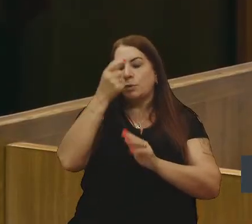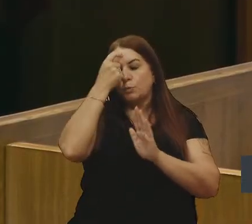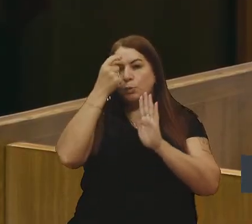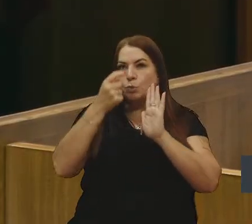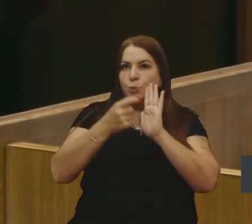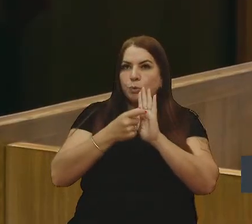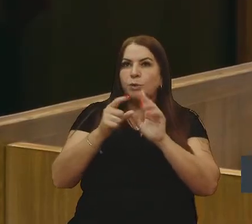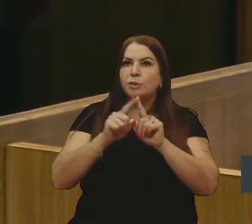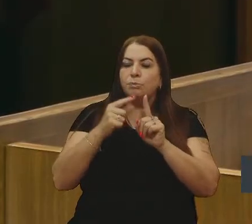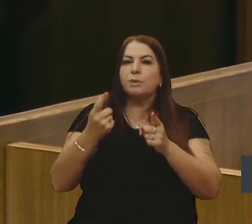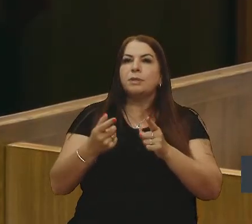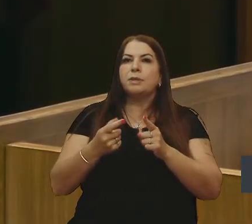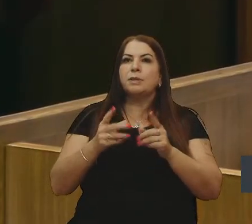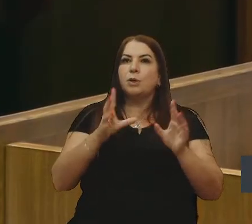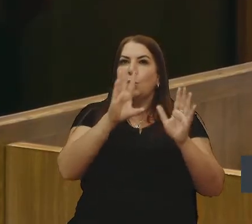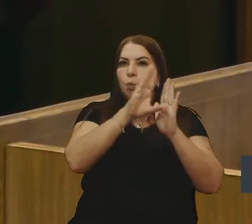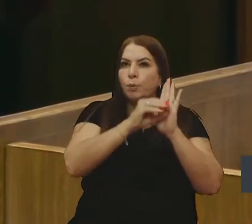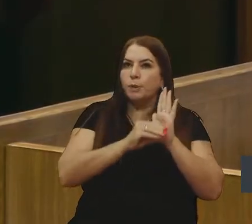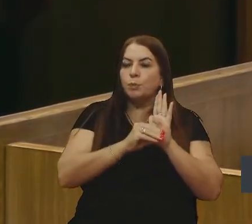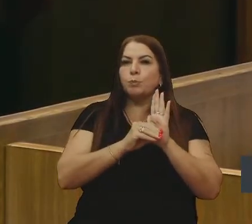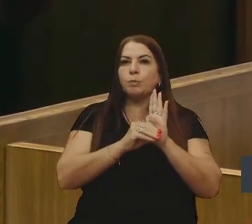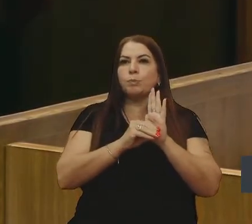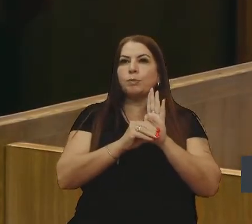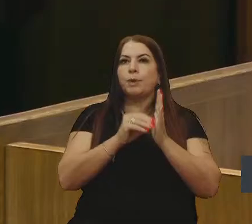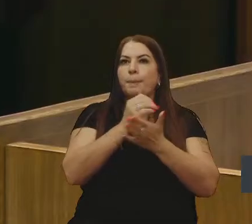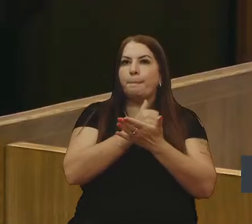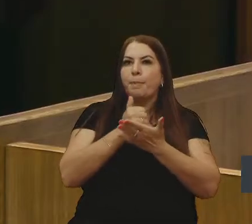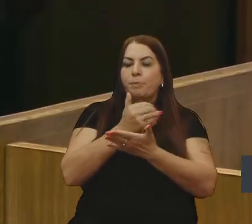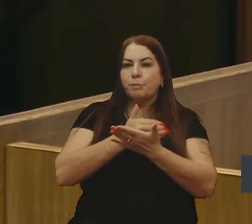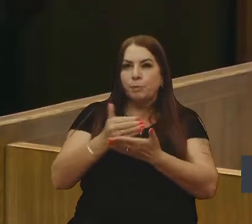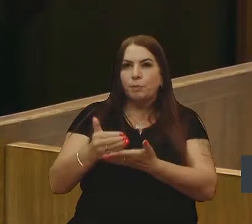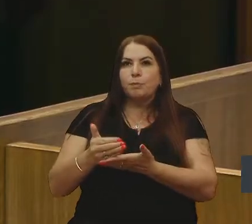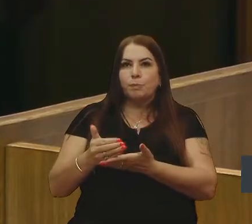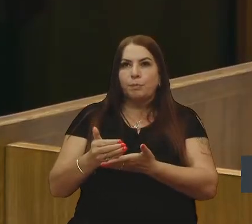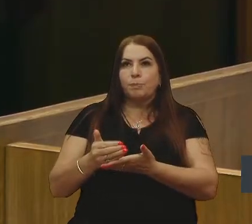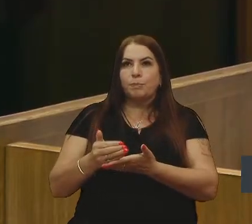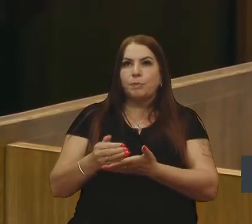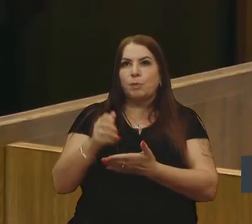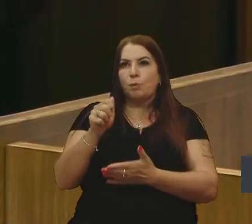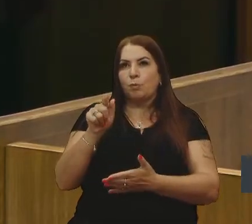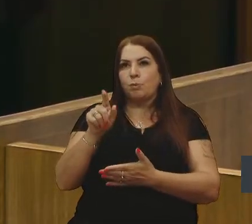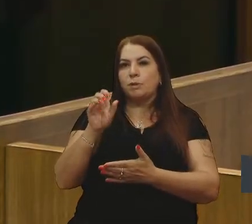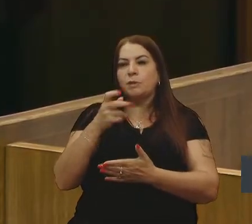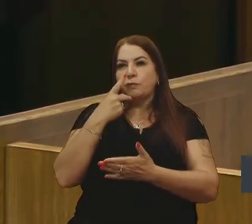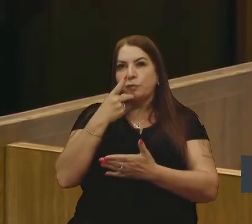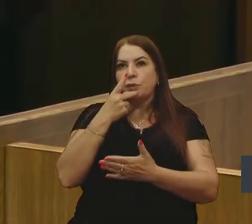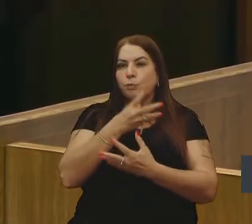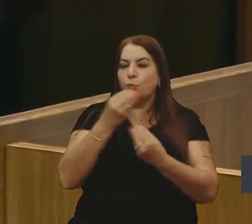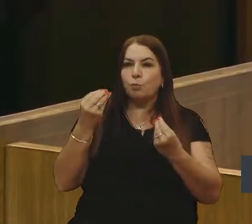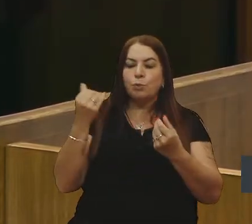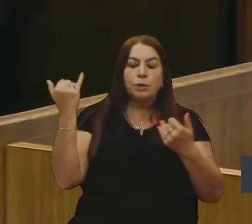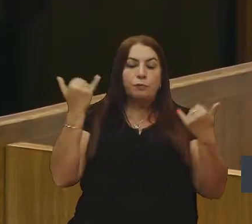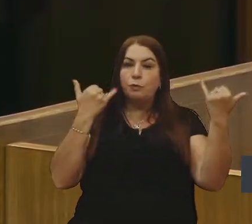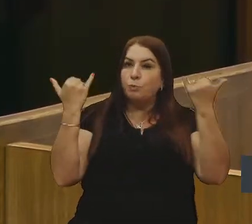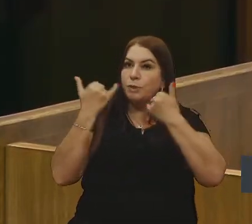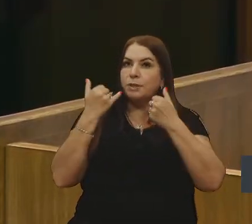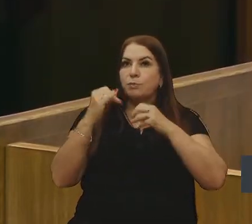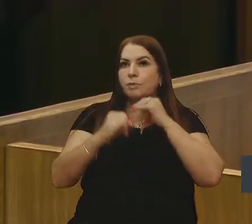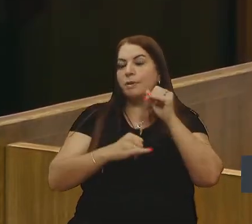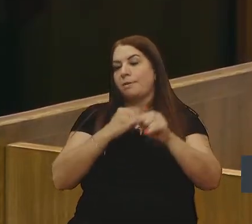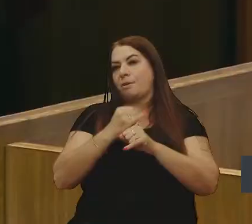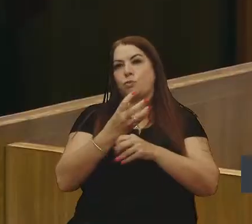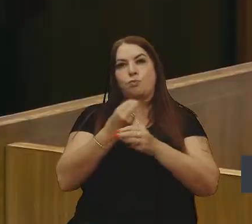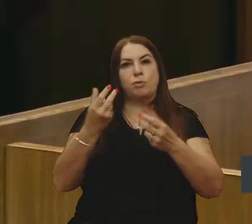artificial. Então, é um conteúdo básico inicial, né, que nem até o Alex comentou. Hoje a gente tem muita informação na internet,